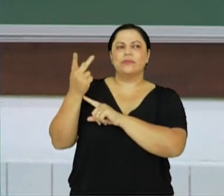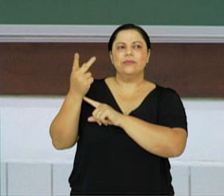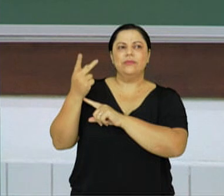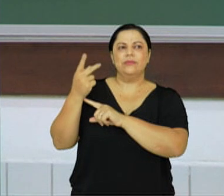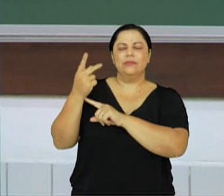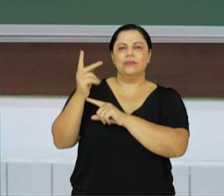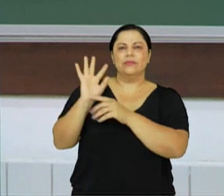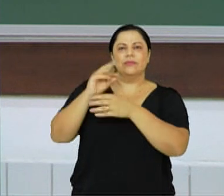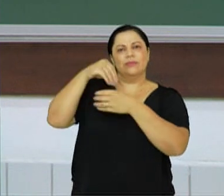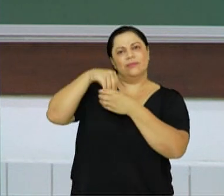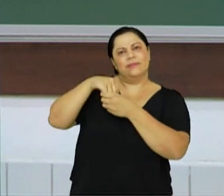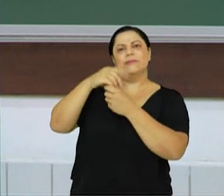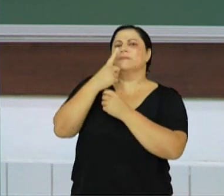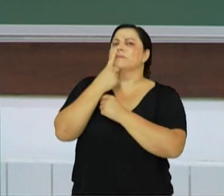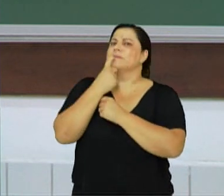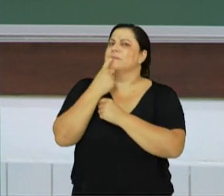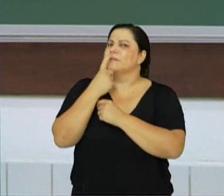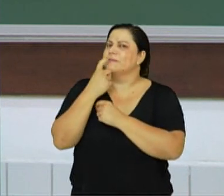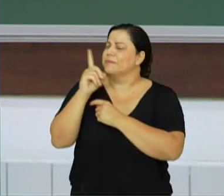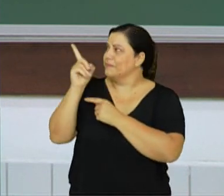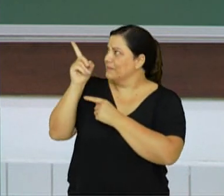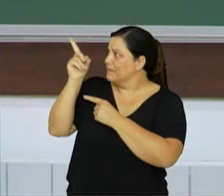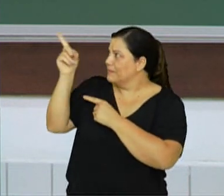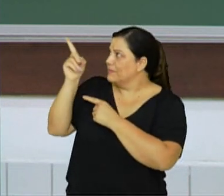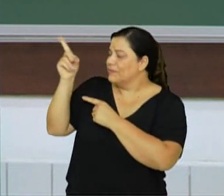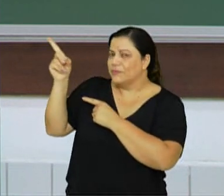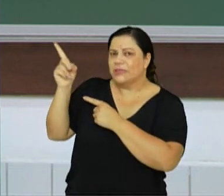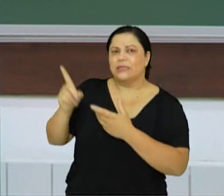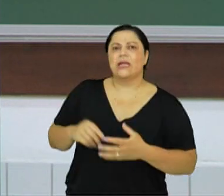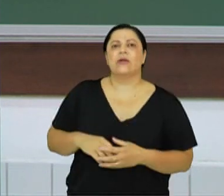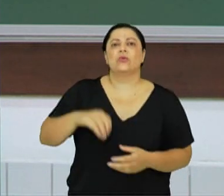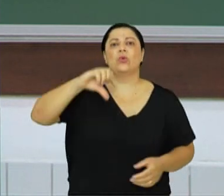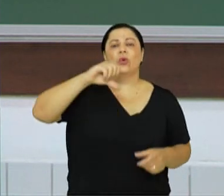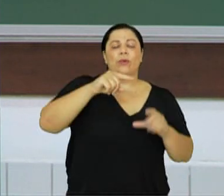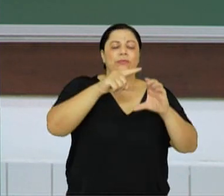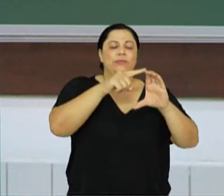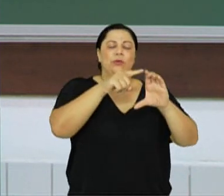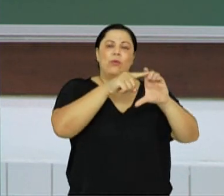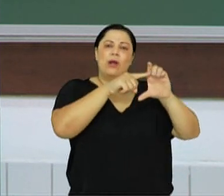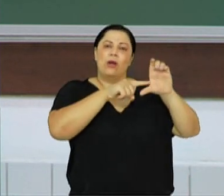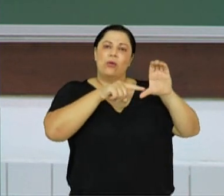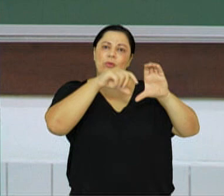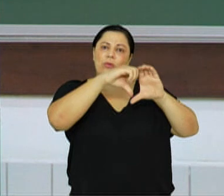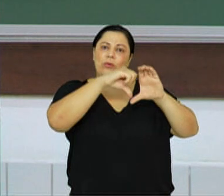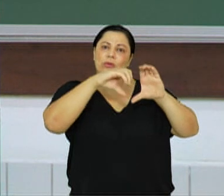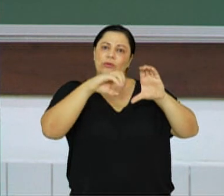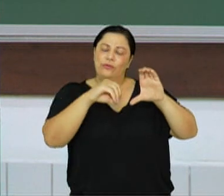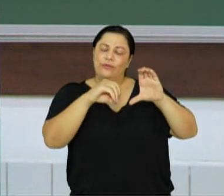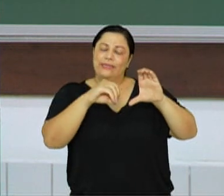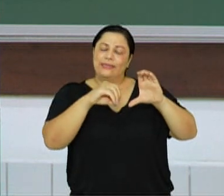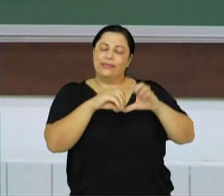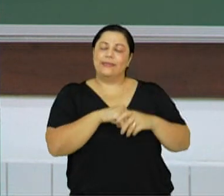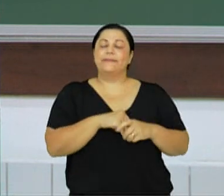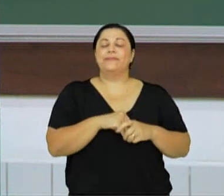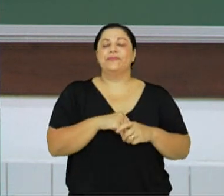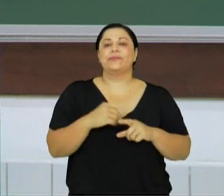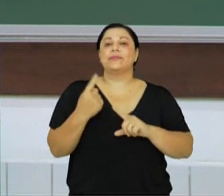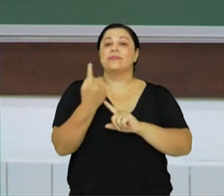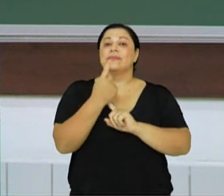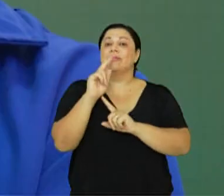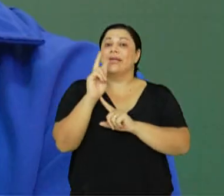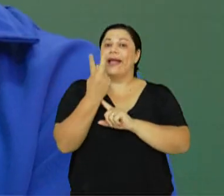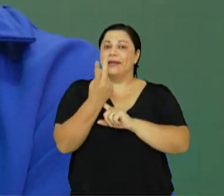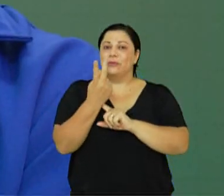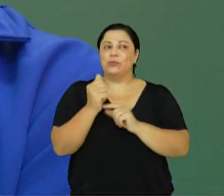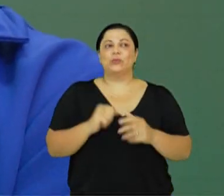têm essa parte em vermelha. Essa que está formando 90 graus lá dentro é a altura. Aqui do